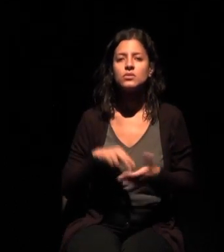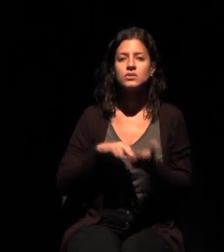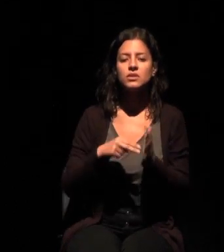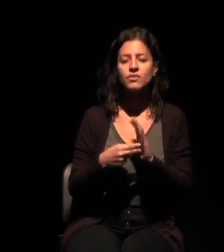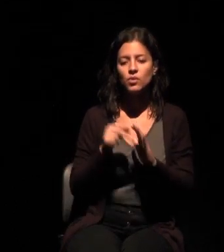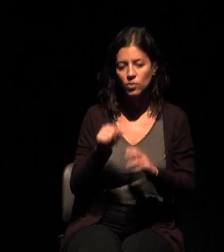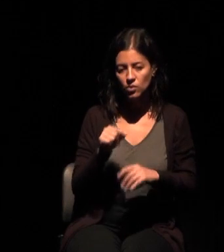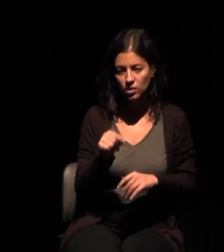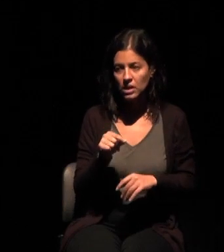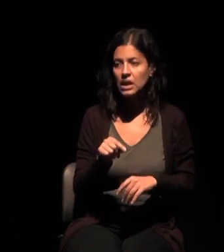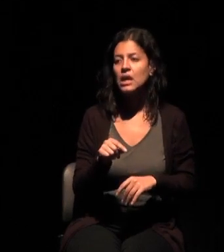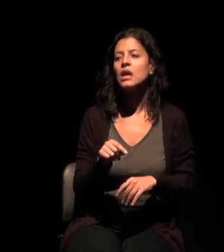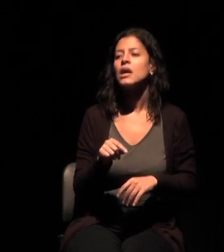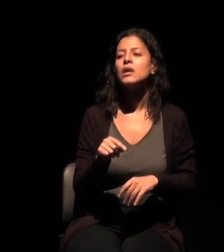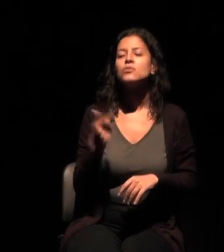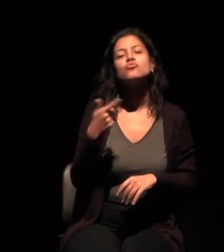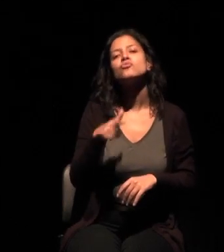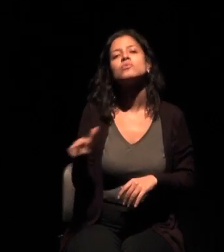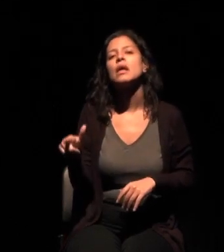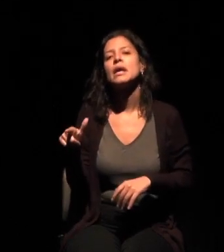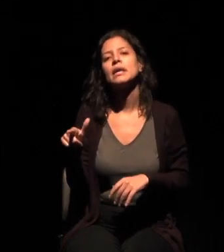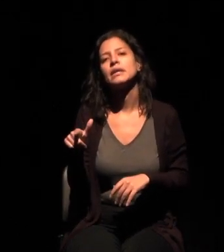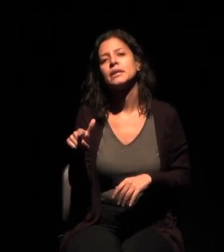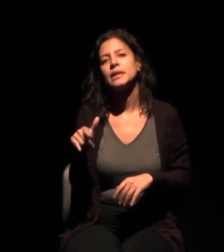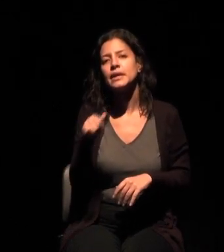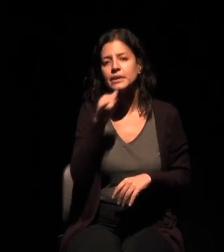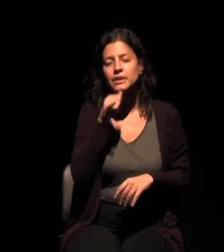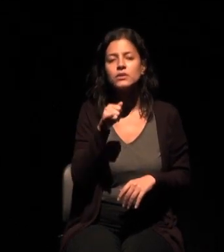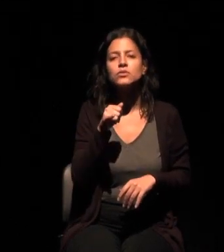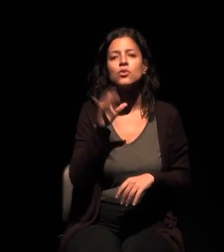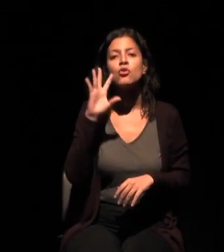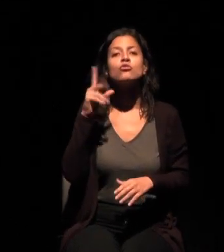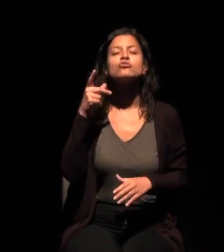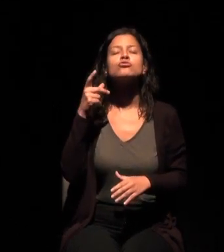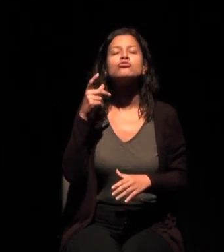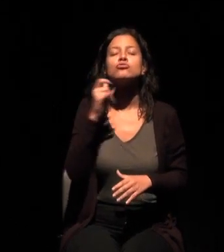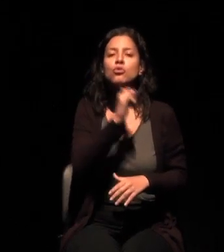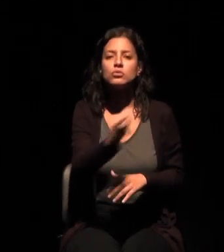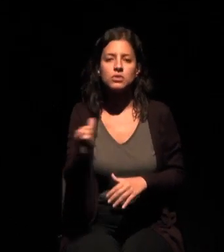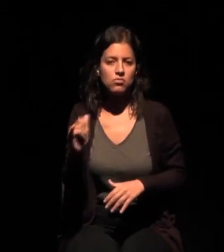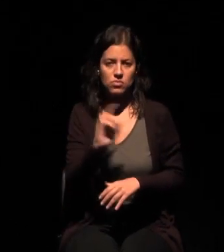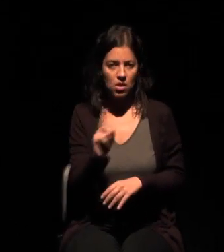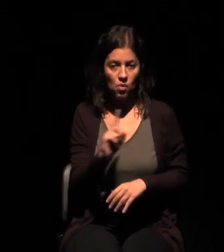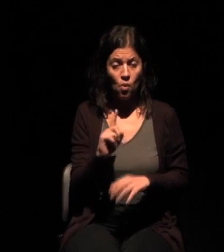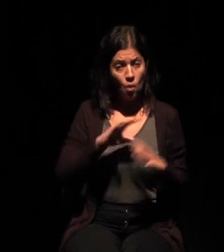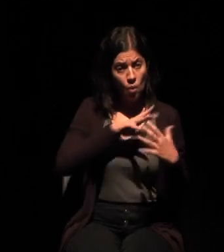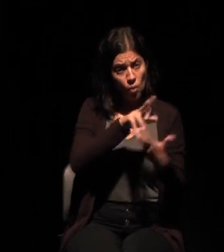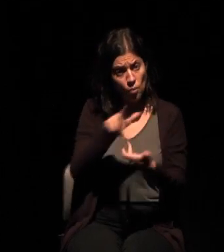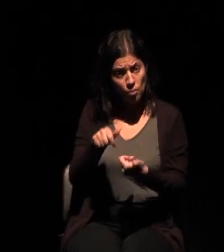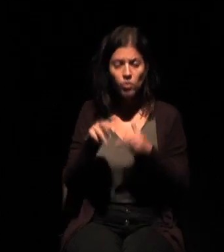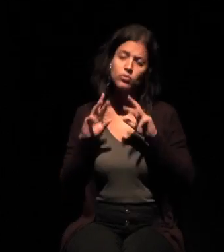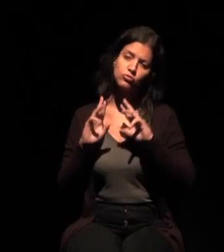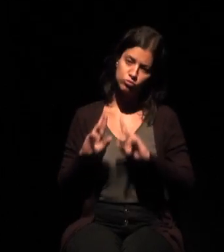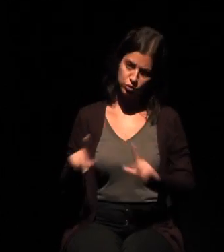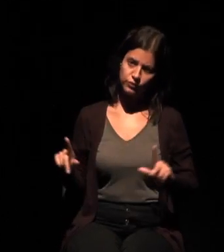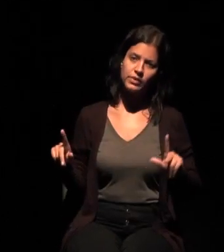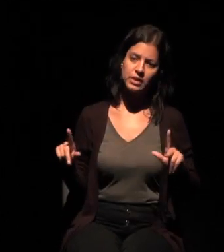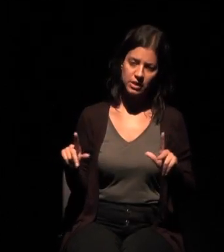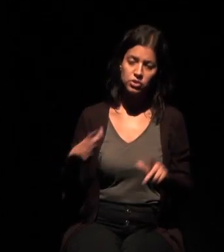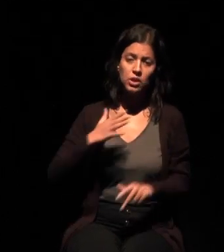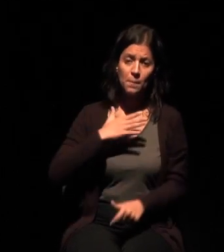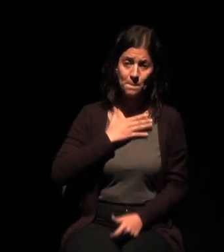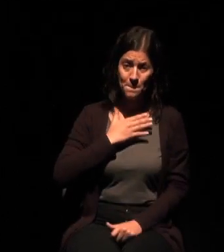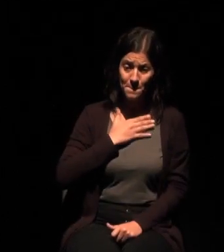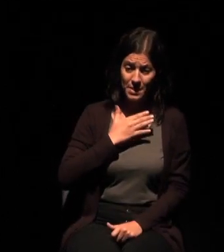aqui uma junção de dizer o mundo está diferente do estado social como é minha geração